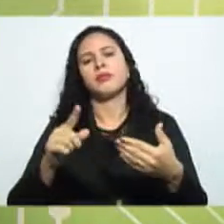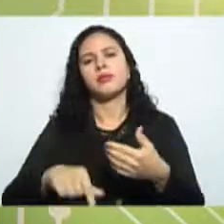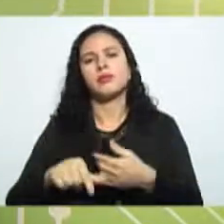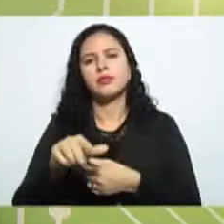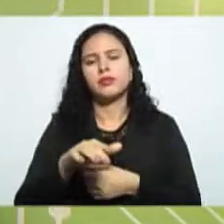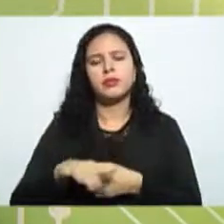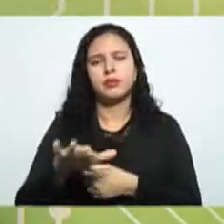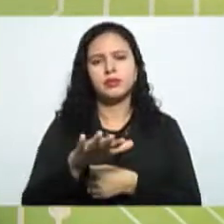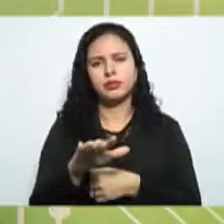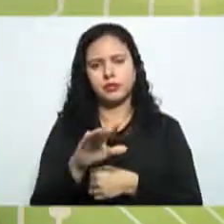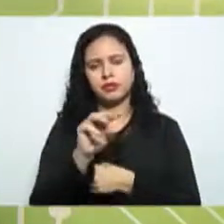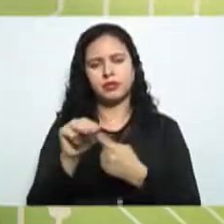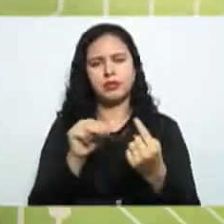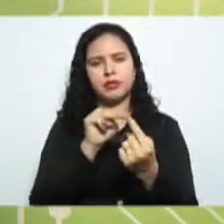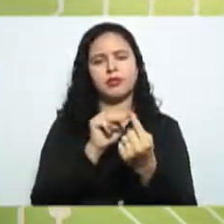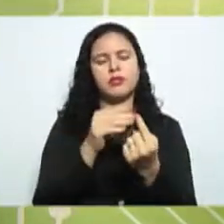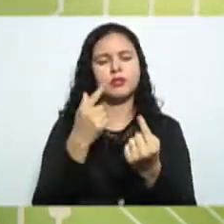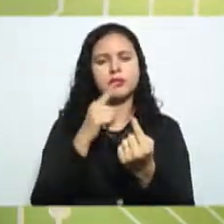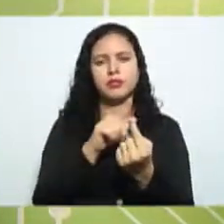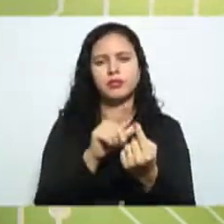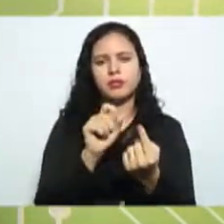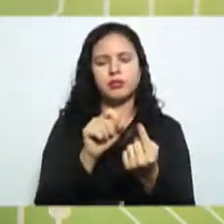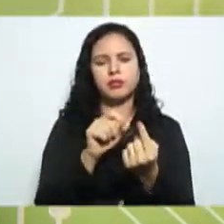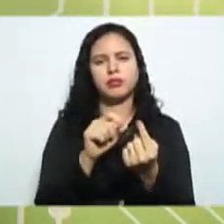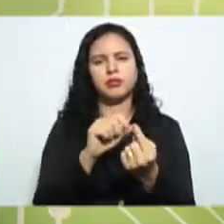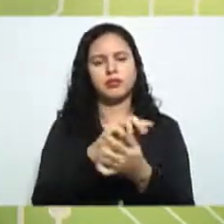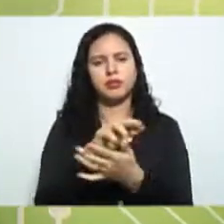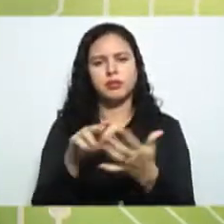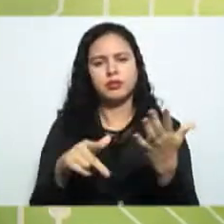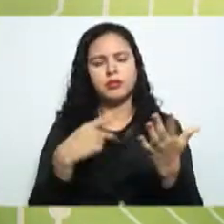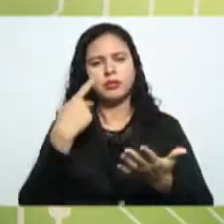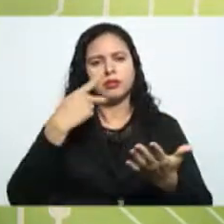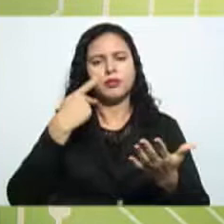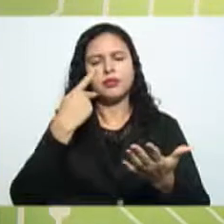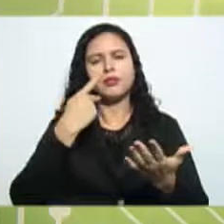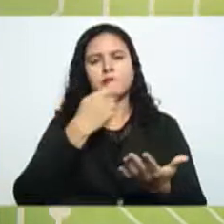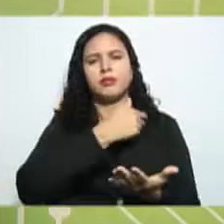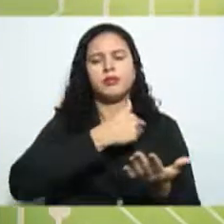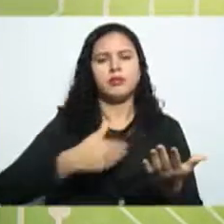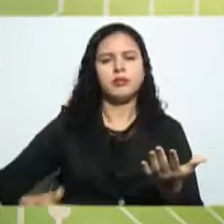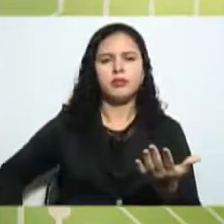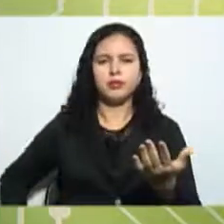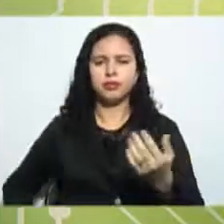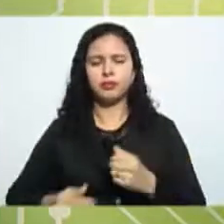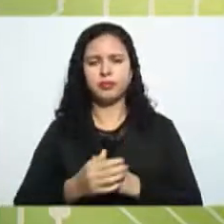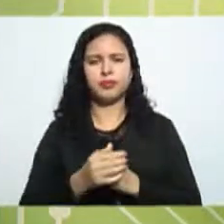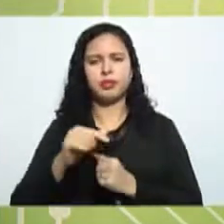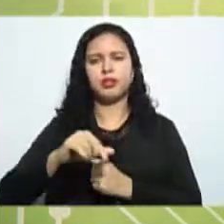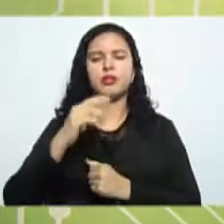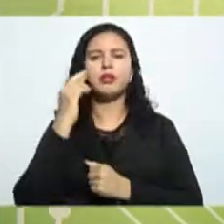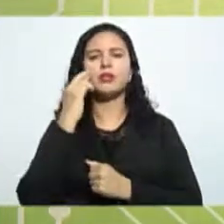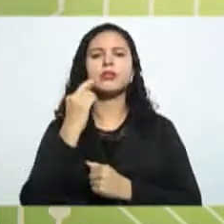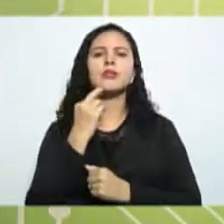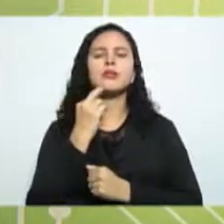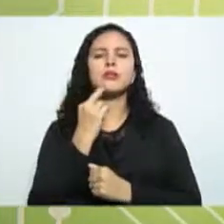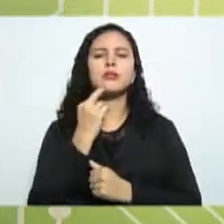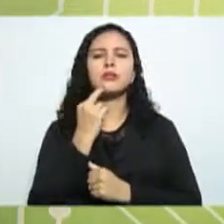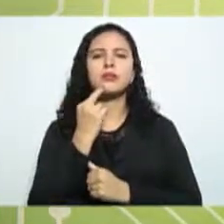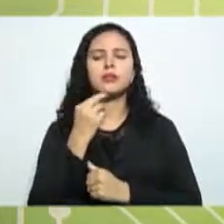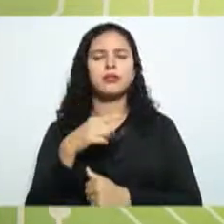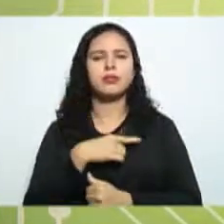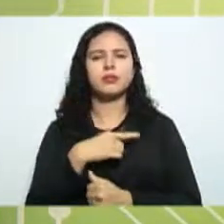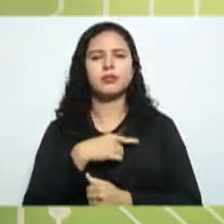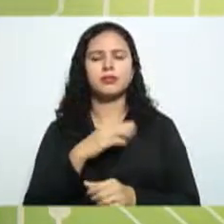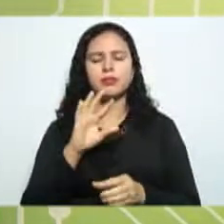alcançada quando a gente tem uma coordenação de várias ações públicas. Quando a gente fala aqui da região norte, aqui em Rondônia especificamente, nós estamos dentro